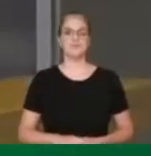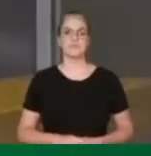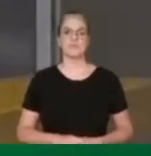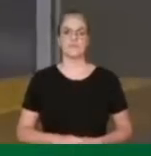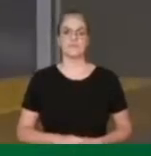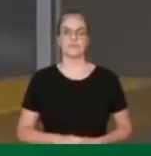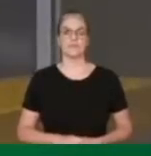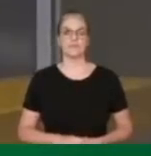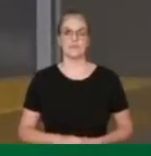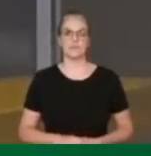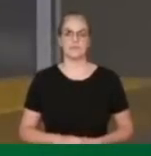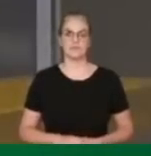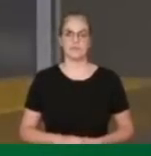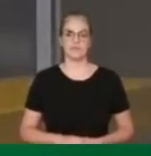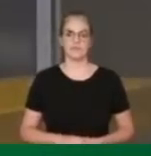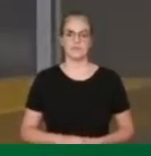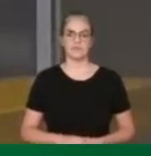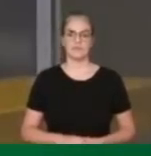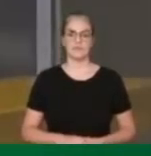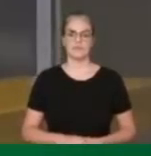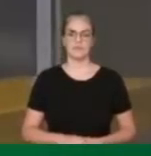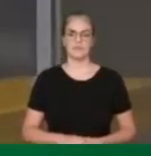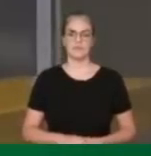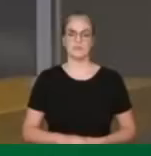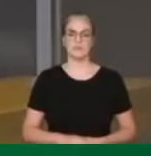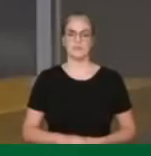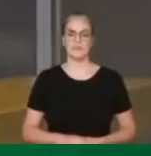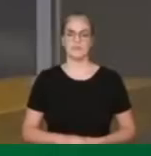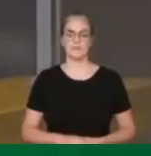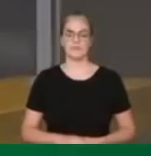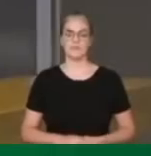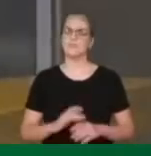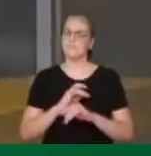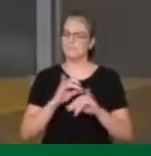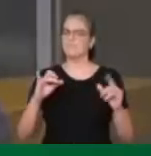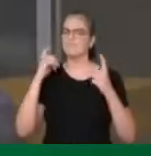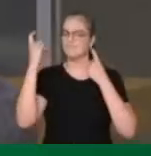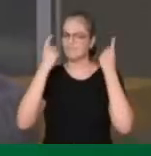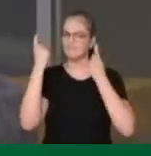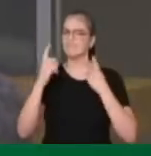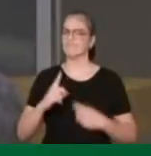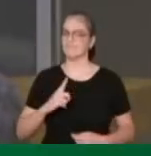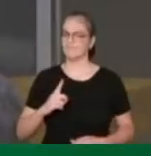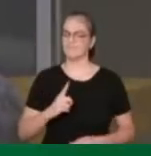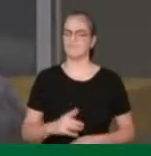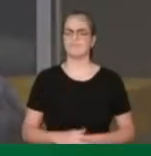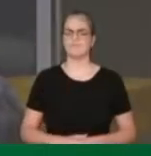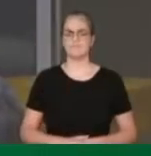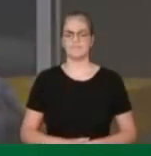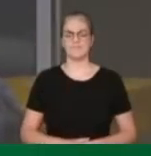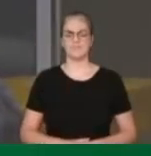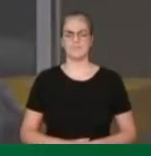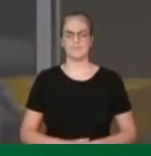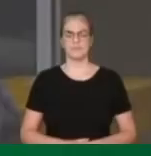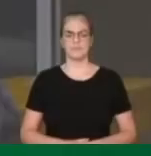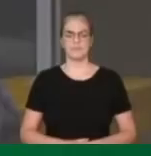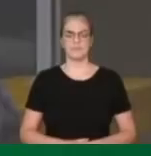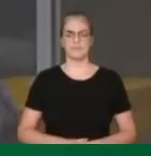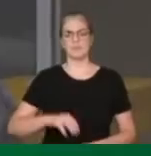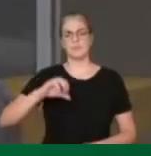Quero chamar a atenção para algo que é realmente muito preocupante. Dos